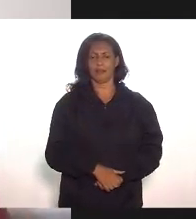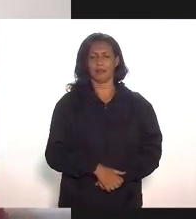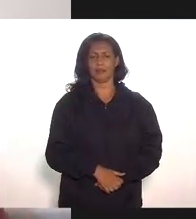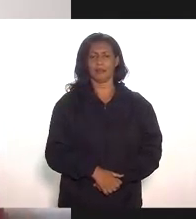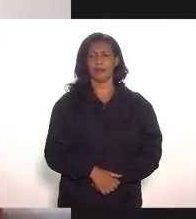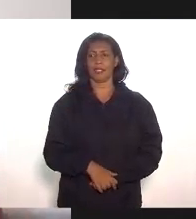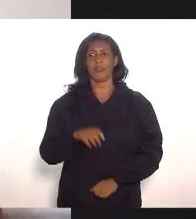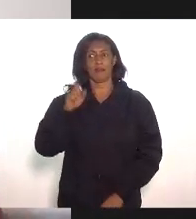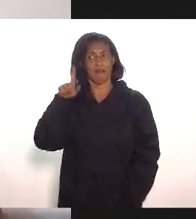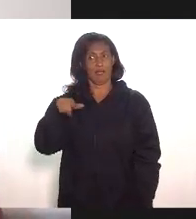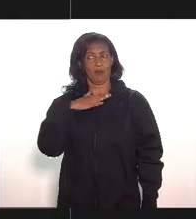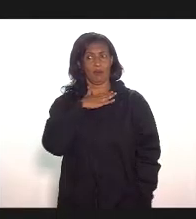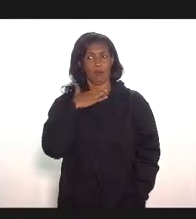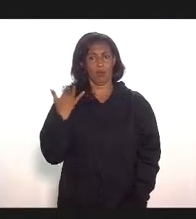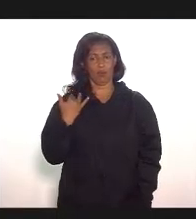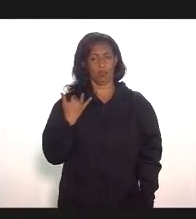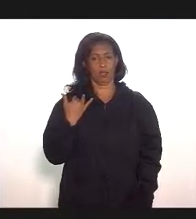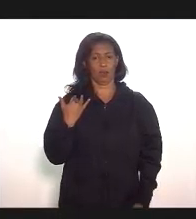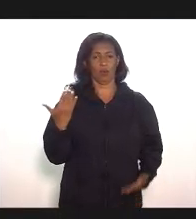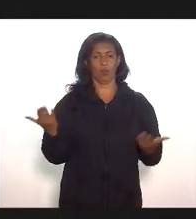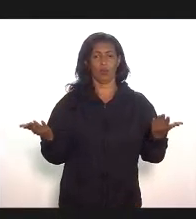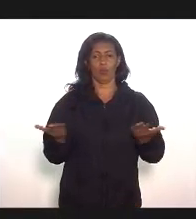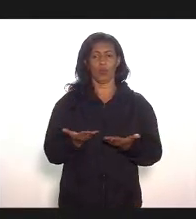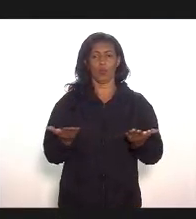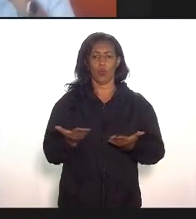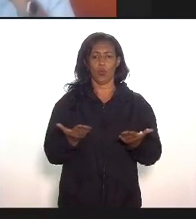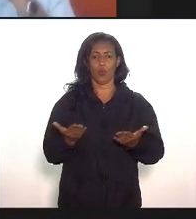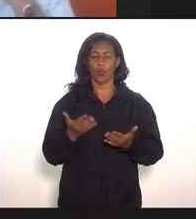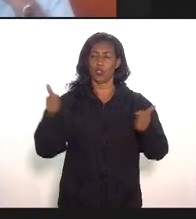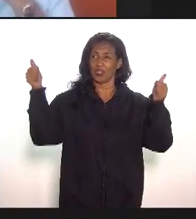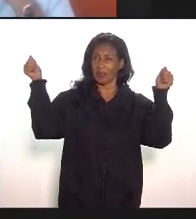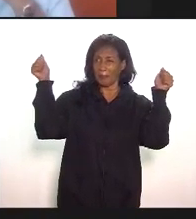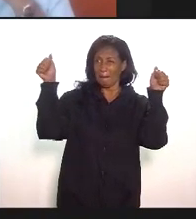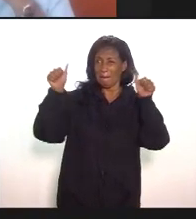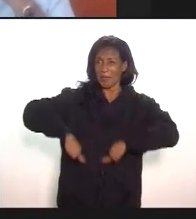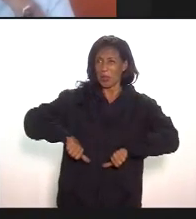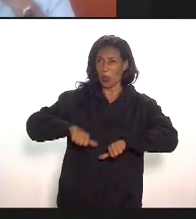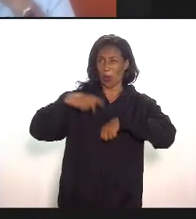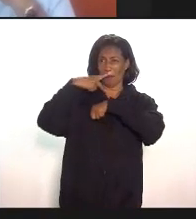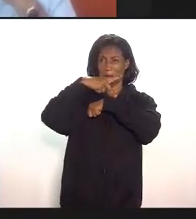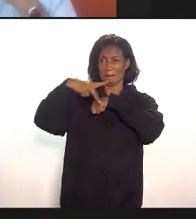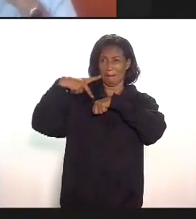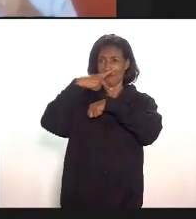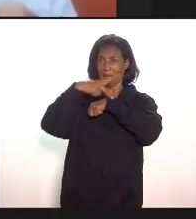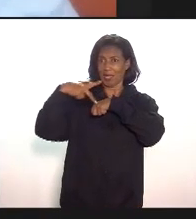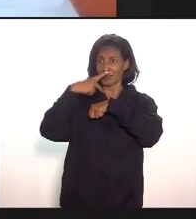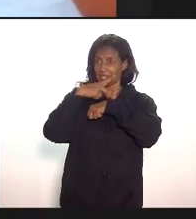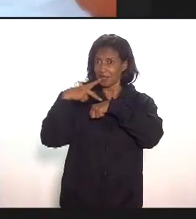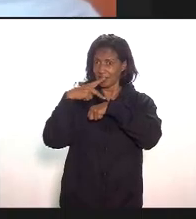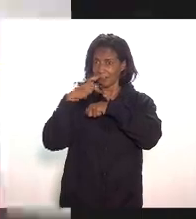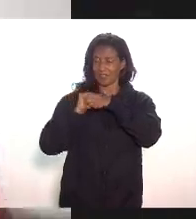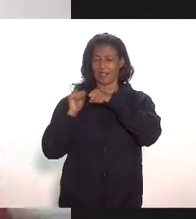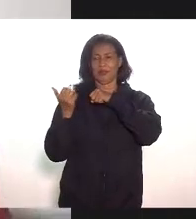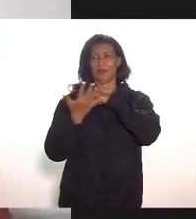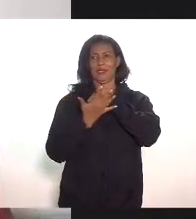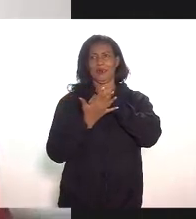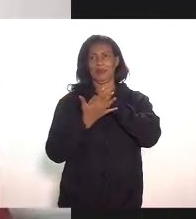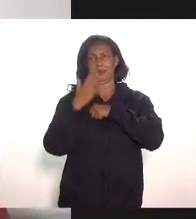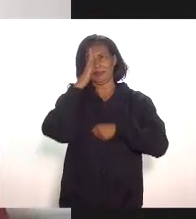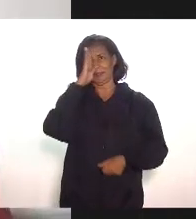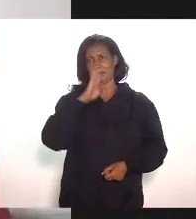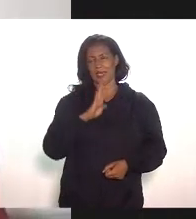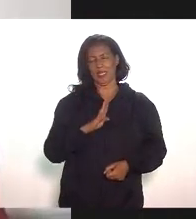e é mortal no Brasil hoje. Hoje a gente está no pior país para estar em plena uma pandemia.